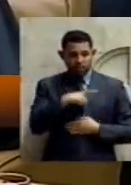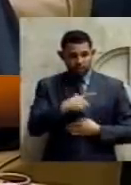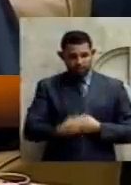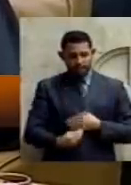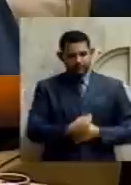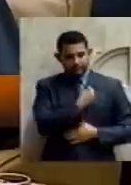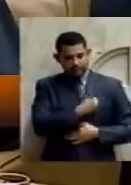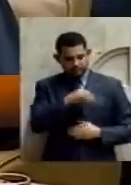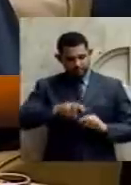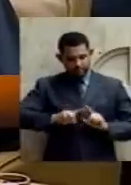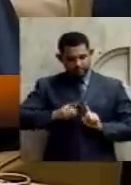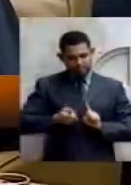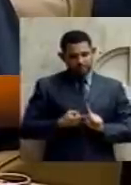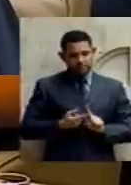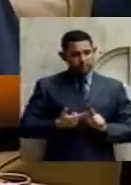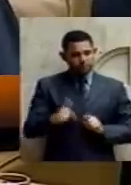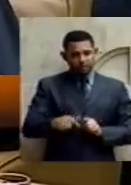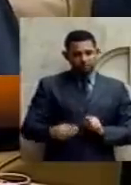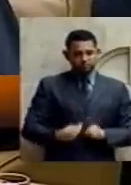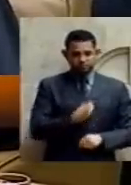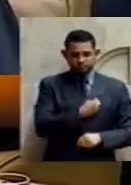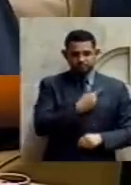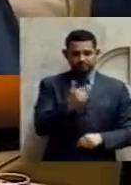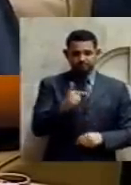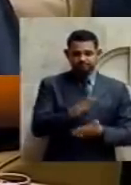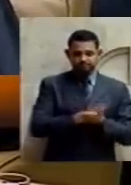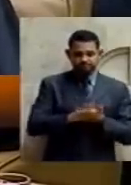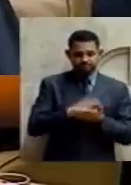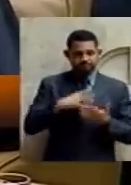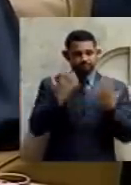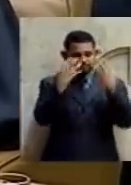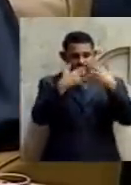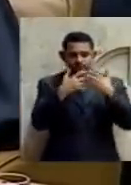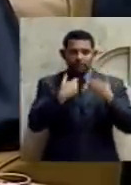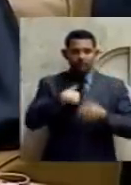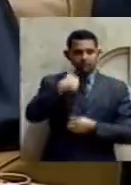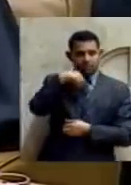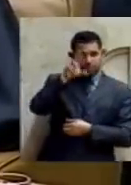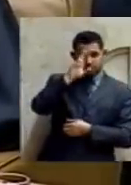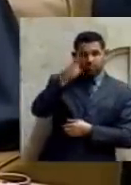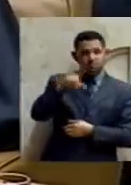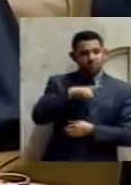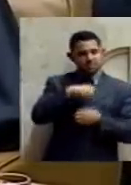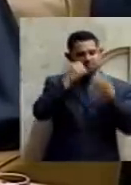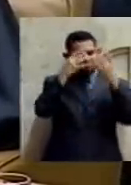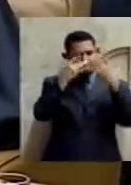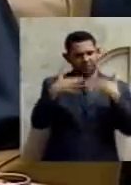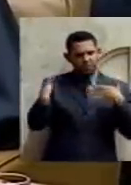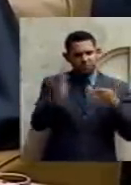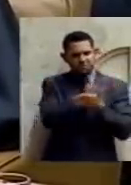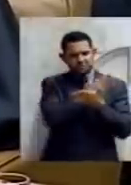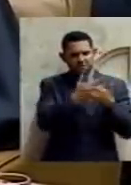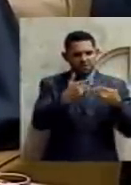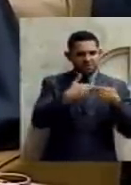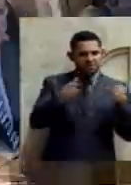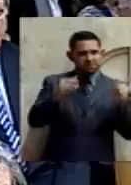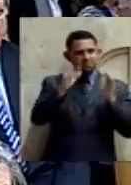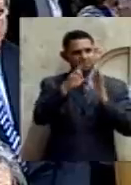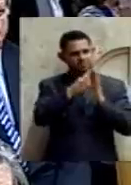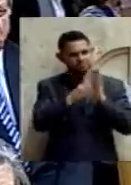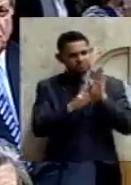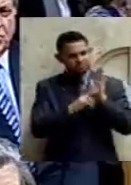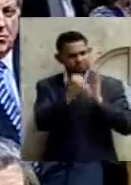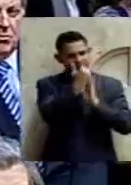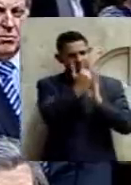extrauterina do feto que carrega. Vossa Excelência ainda assentou premissa no sentido dos diferentes graus de tutela